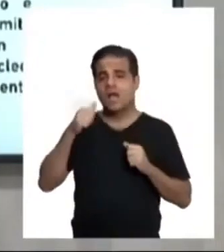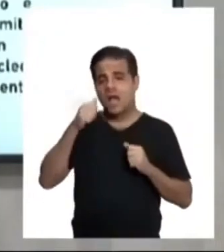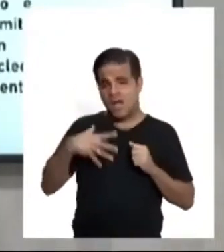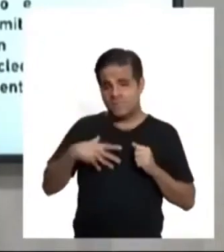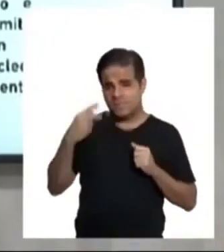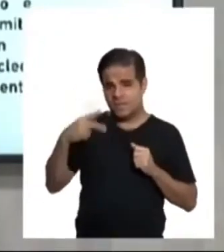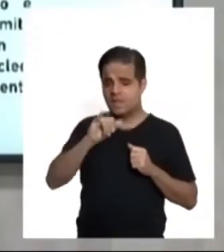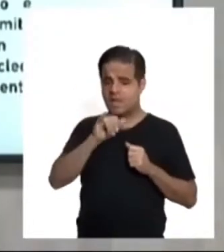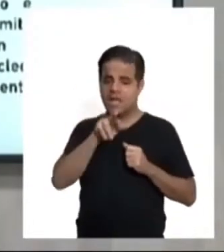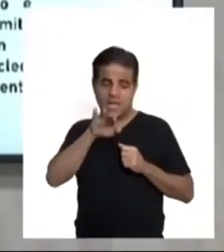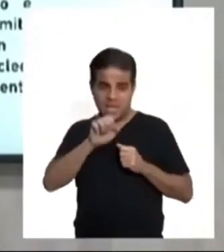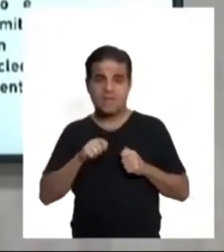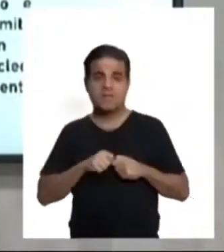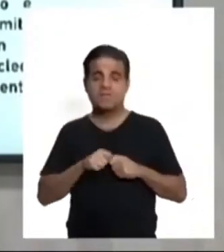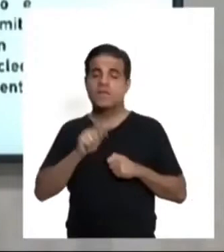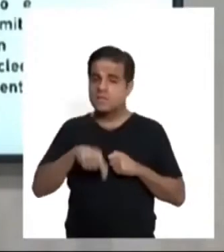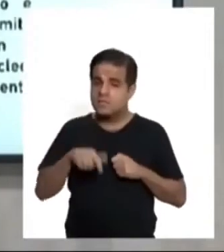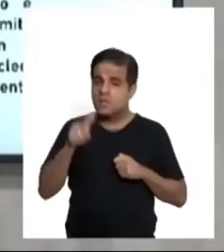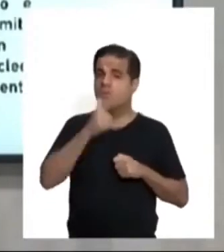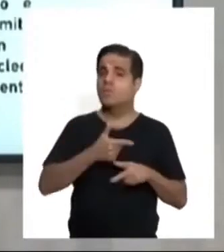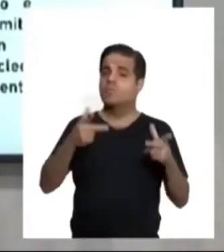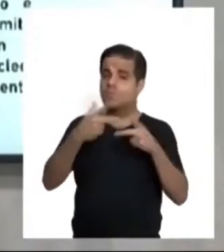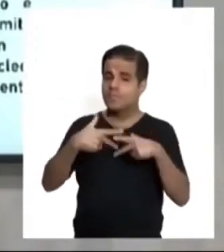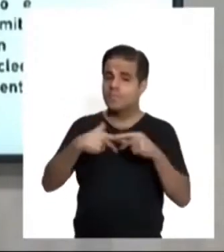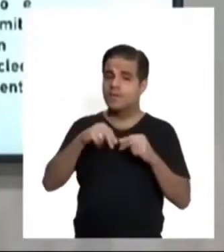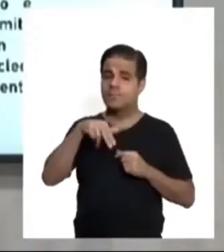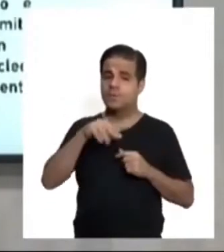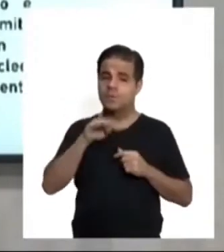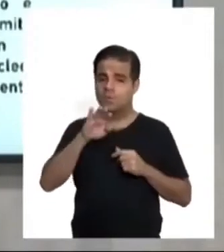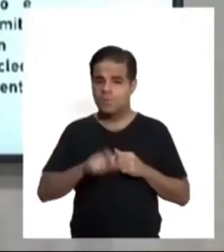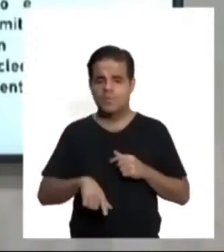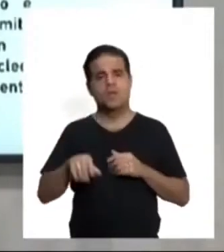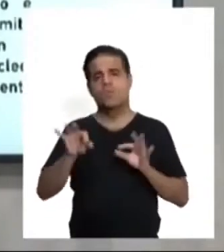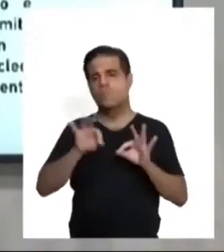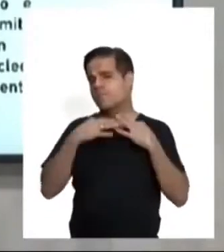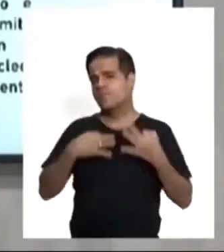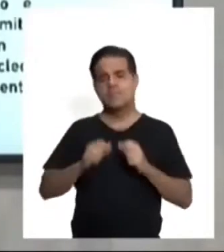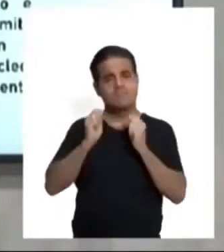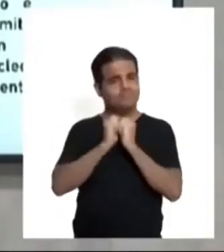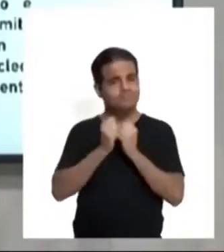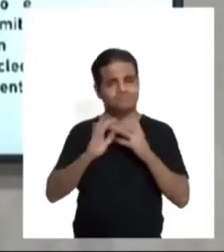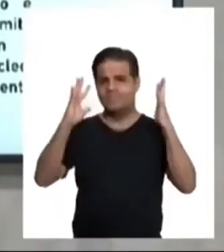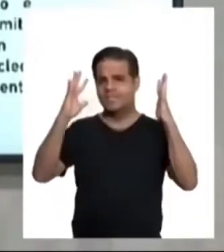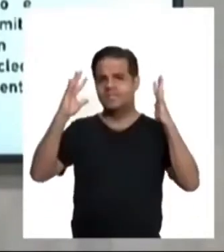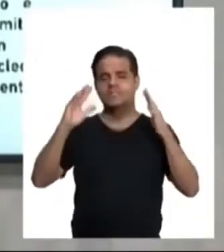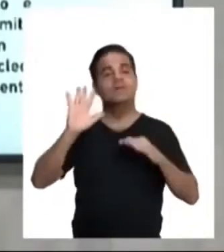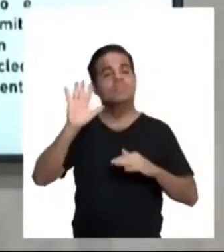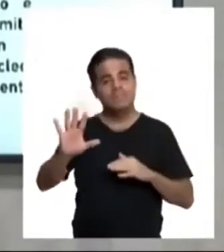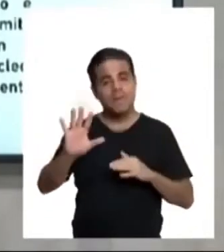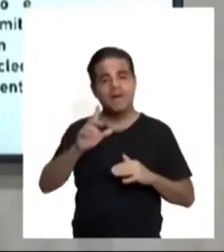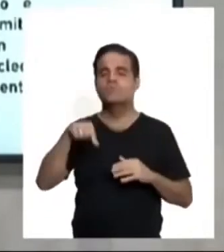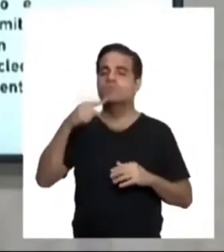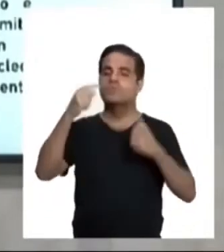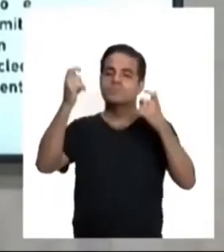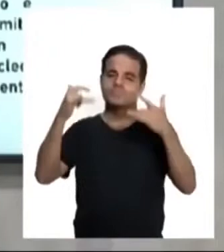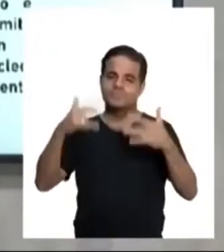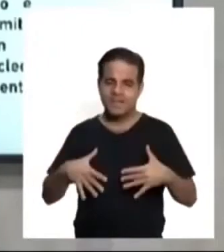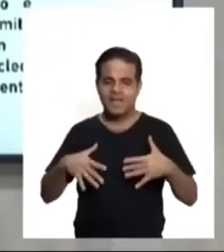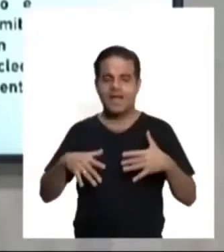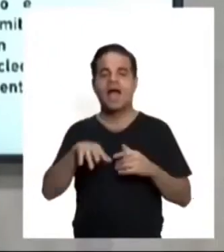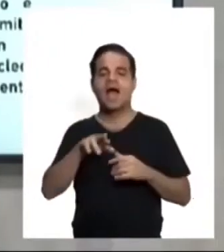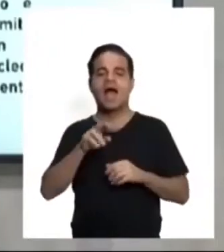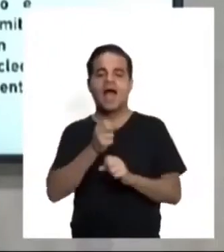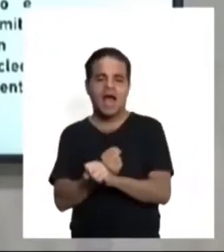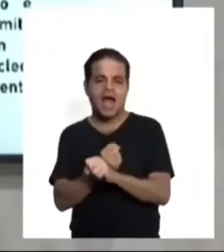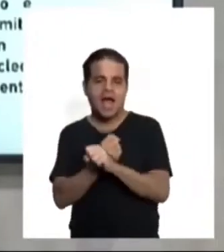Irene também o fez, que ganhou o prêmio Nobel também. Uma família brilhante, né, gente? Mas é lógico que quando nós vamos falar de